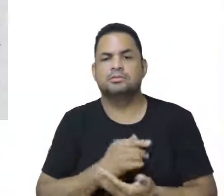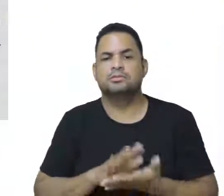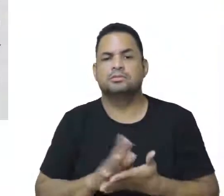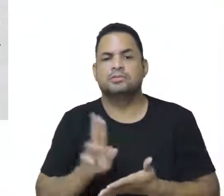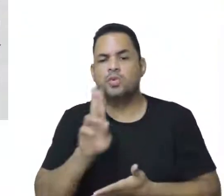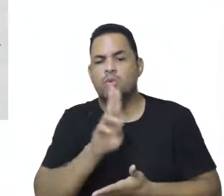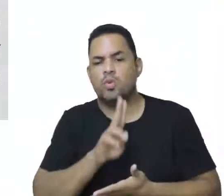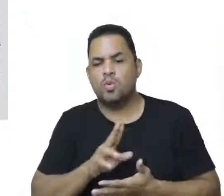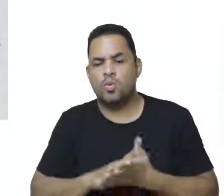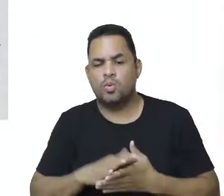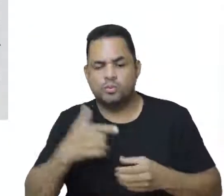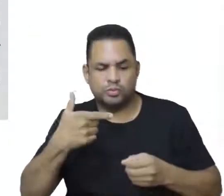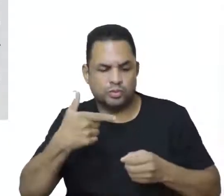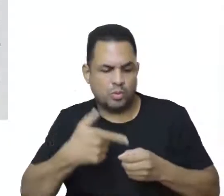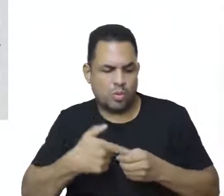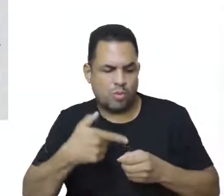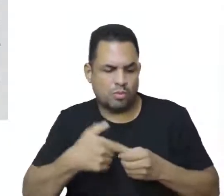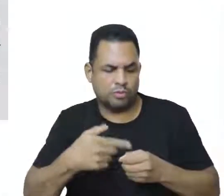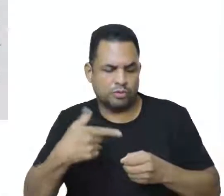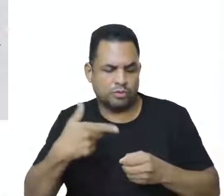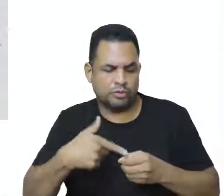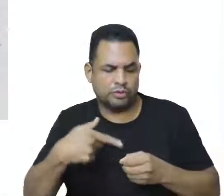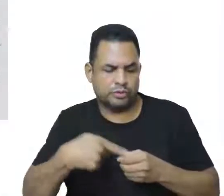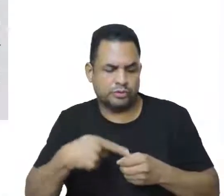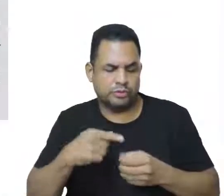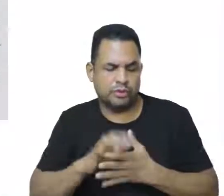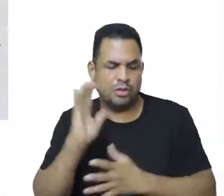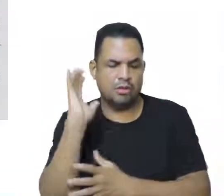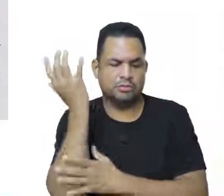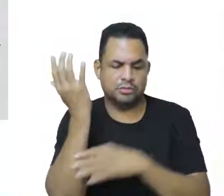uso de combustíveis fósseis, o desmatamento,